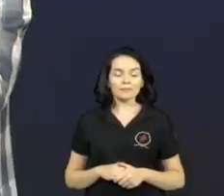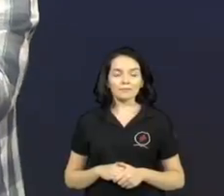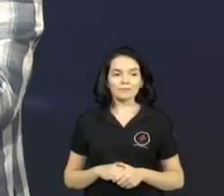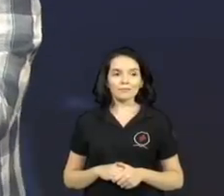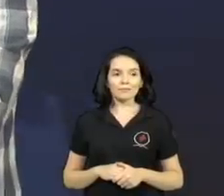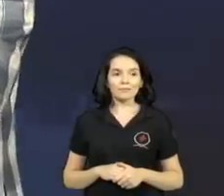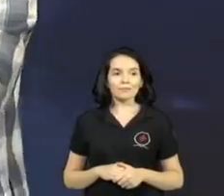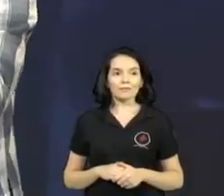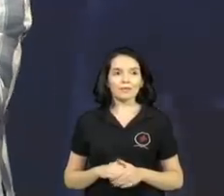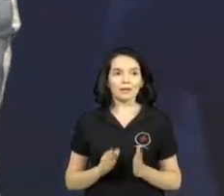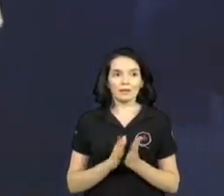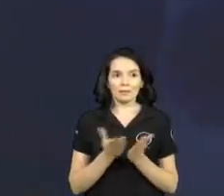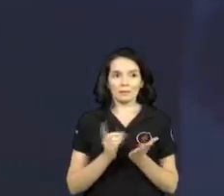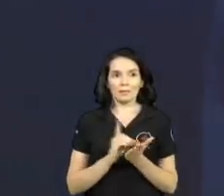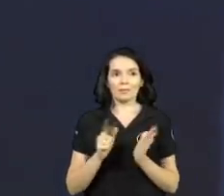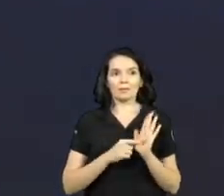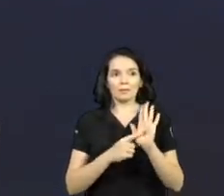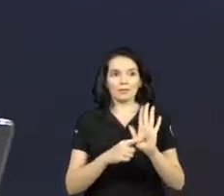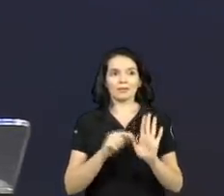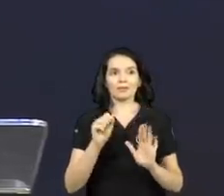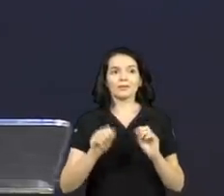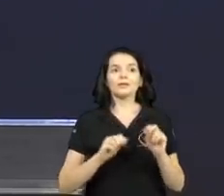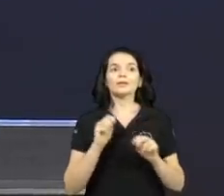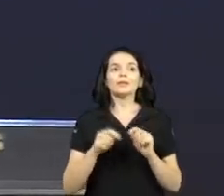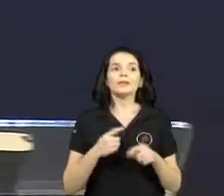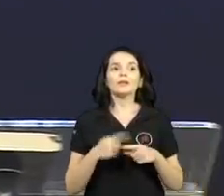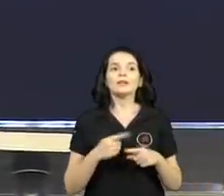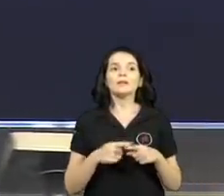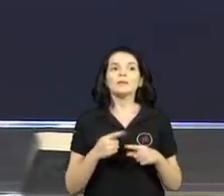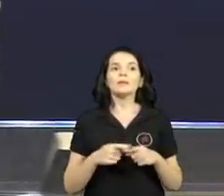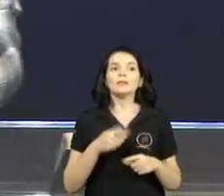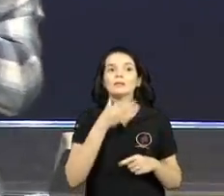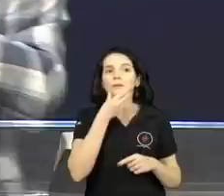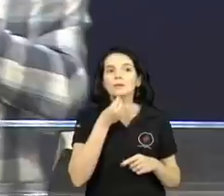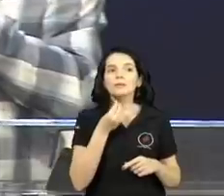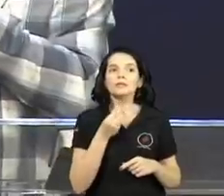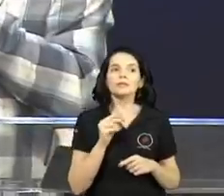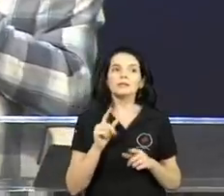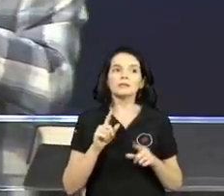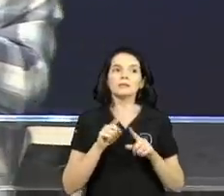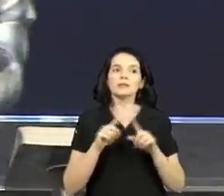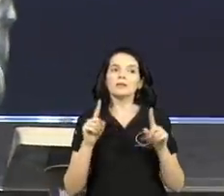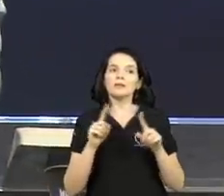Lamentações capítulo 3 diz: do que se queixa o homem a não ser dos seus próprios pecados?